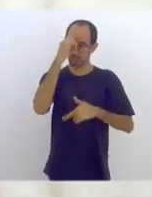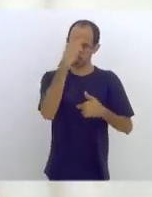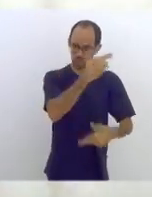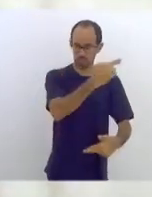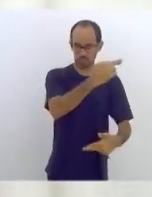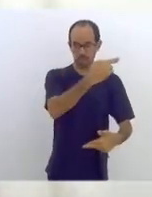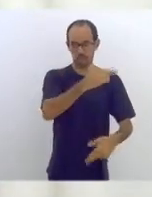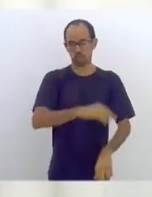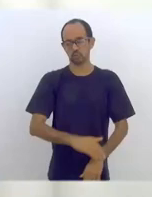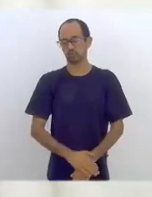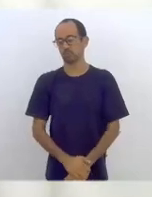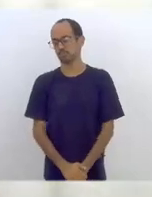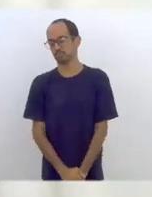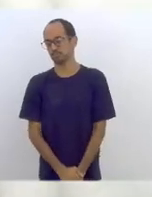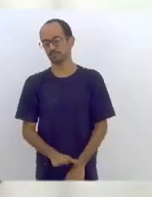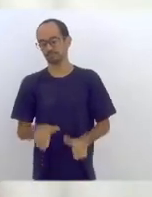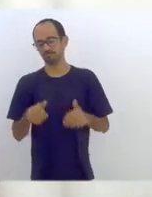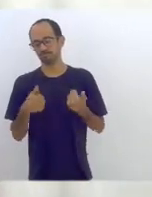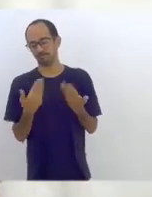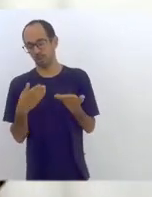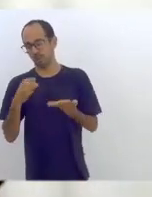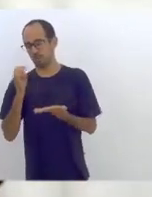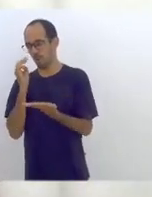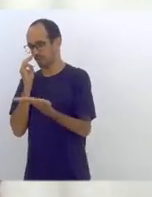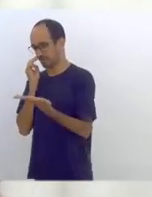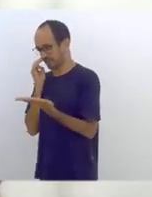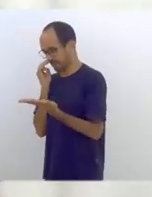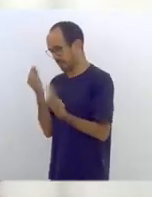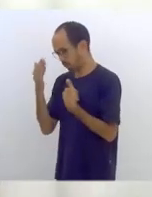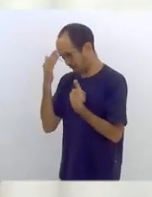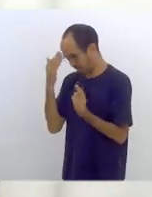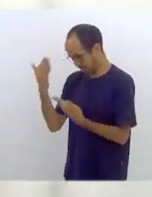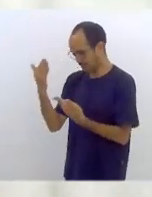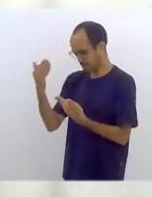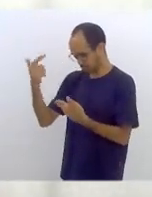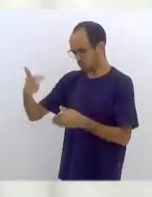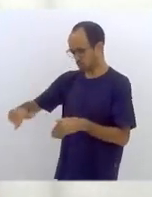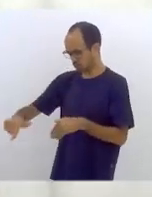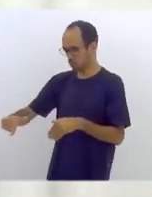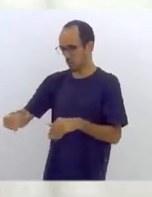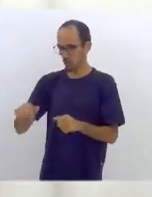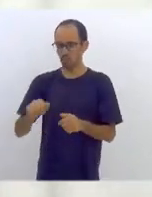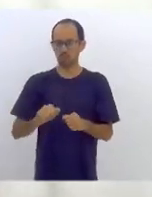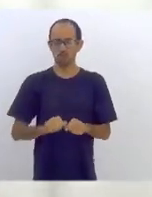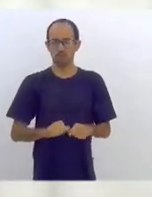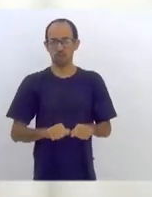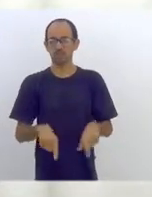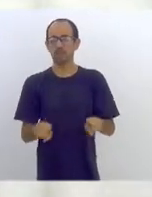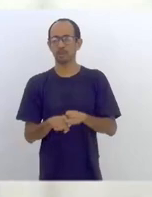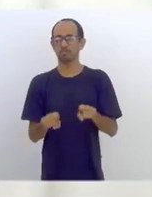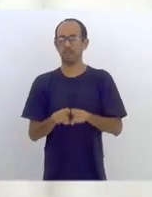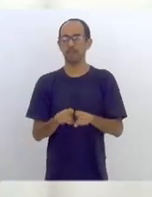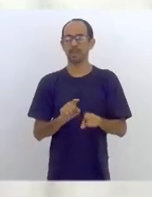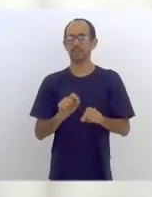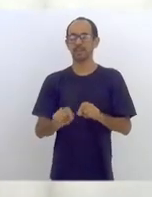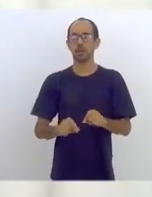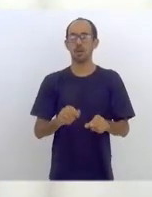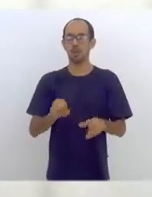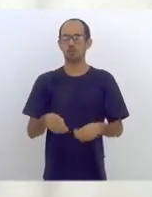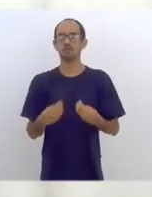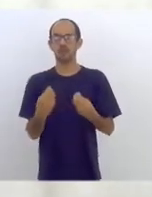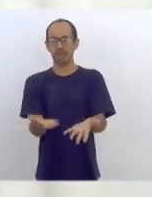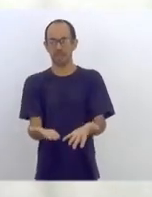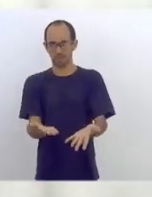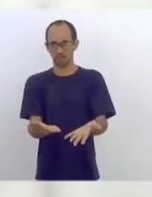respeitados. Então, Mônica, eu te agradeço mais uma vez e também